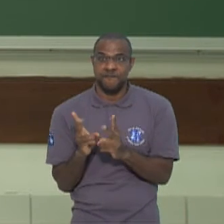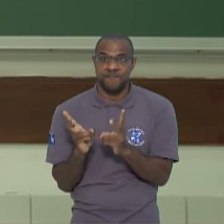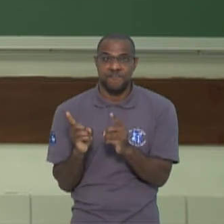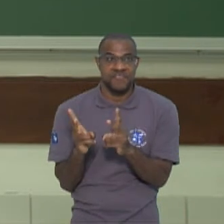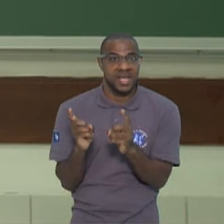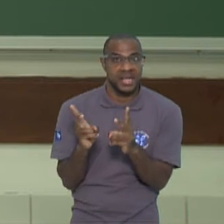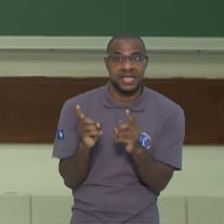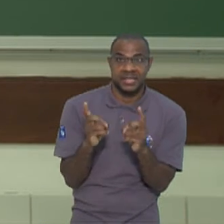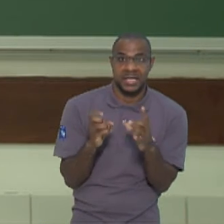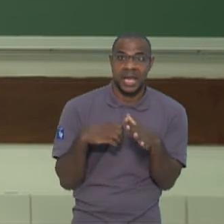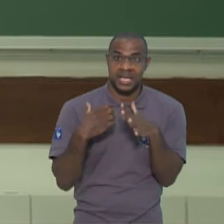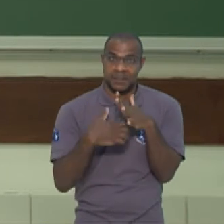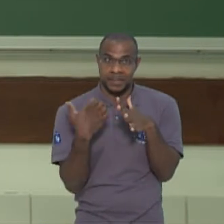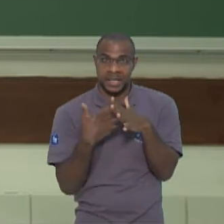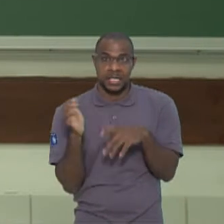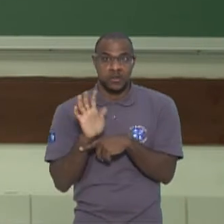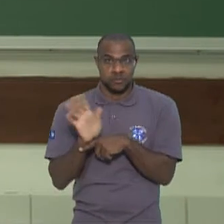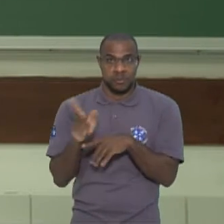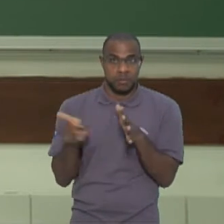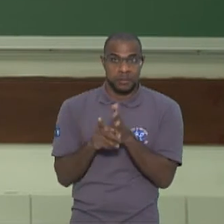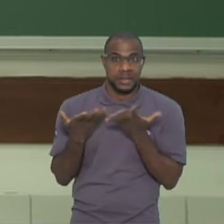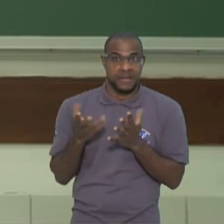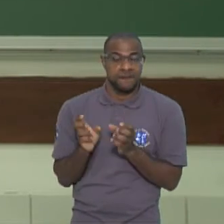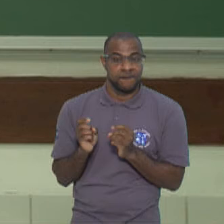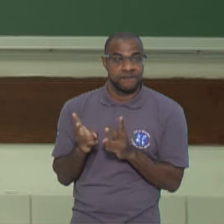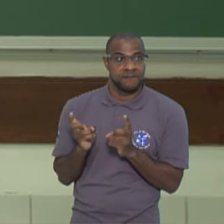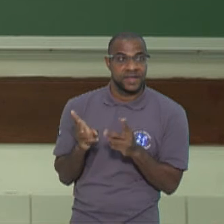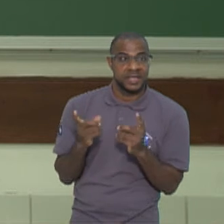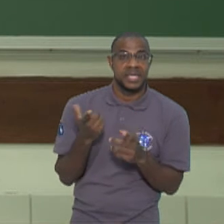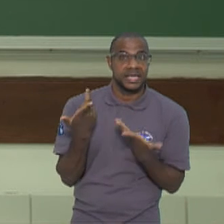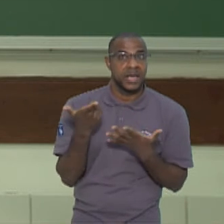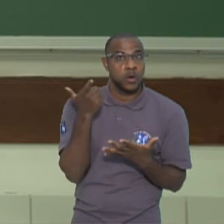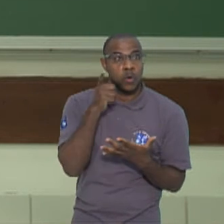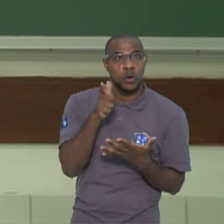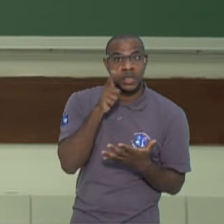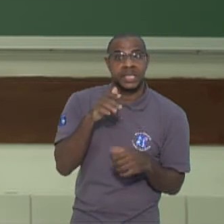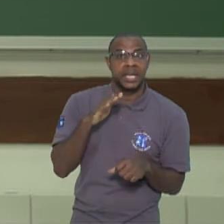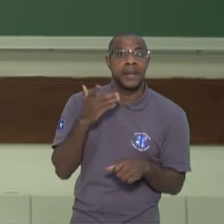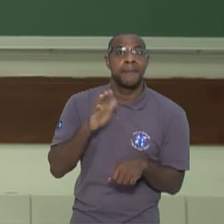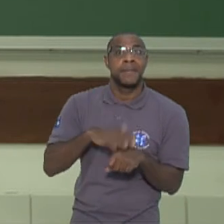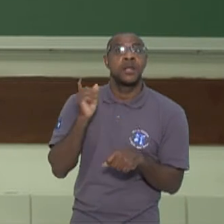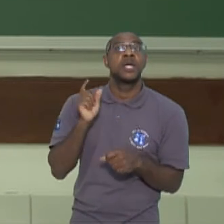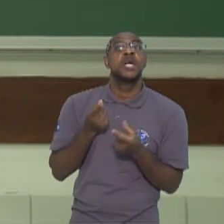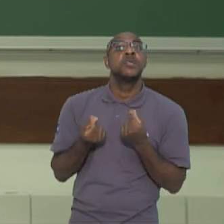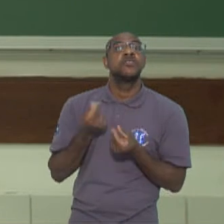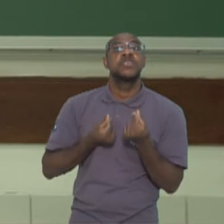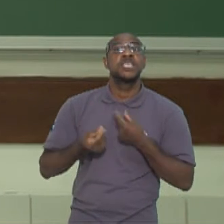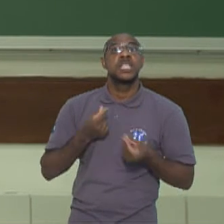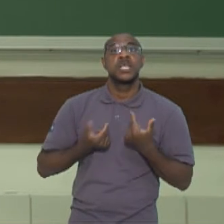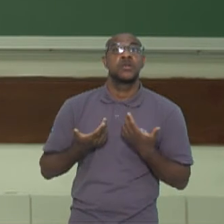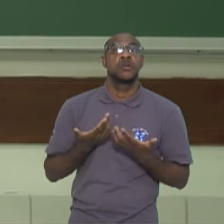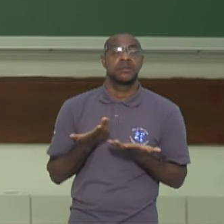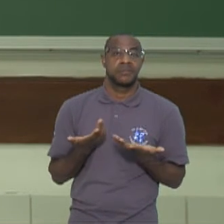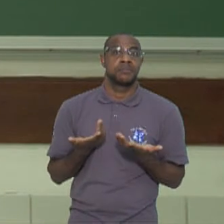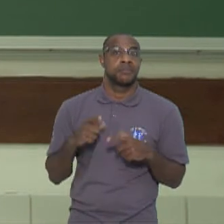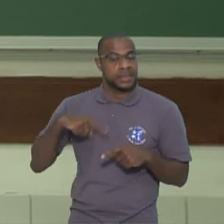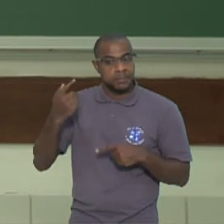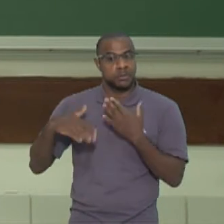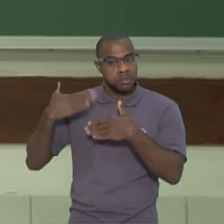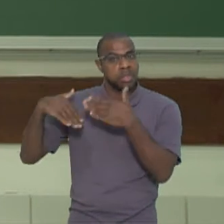uma grande bilheteria, eles querem conseguir mais dinheiro, né, para sua produção,